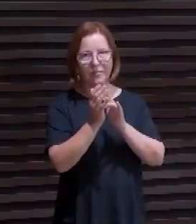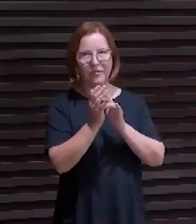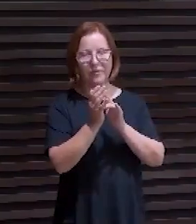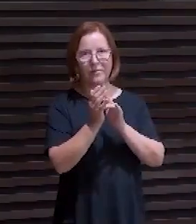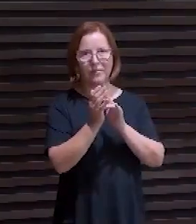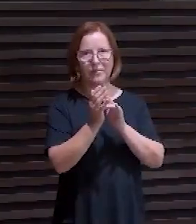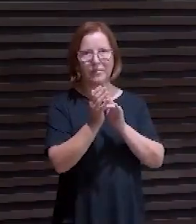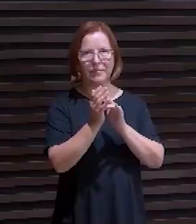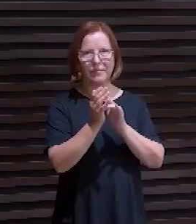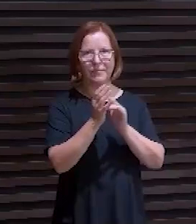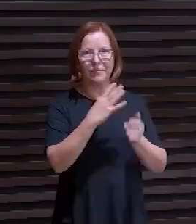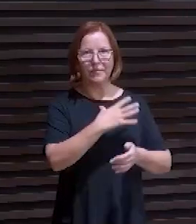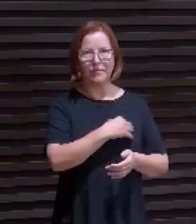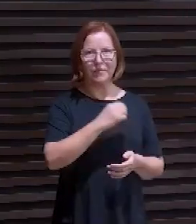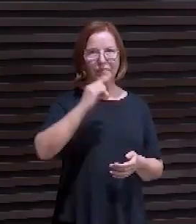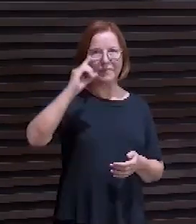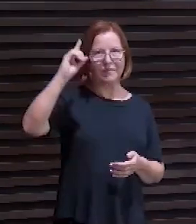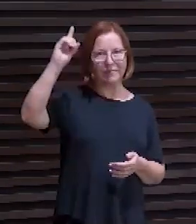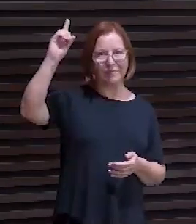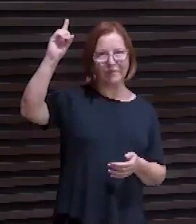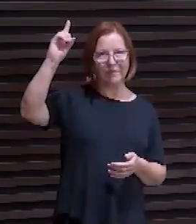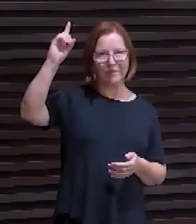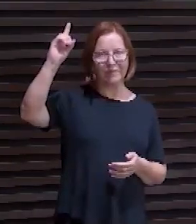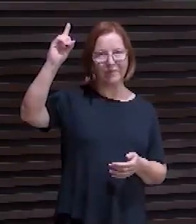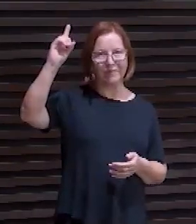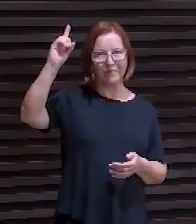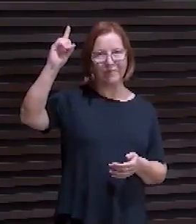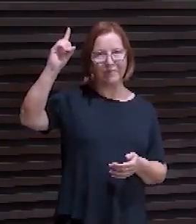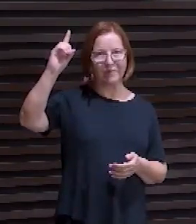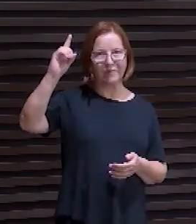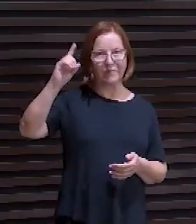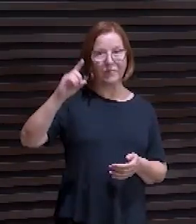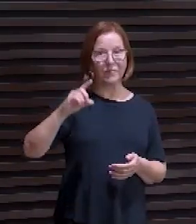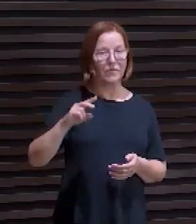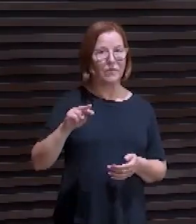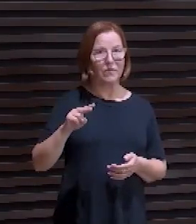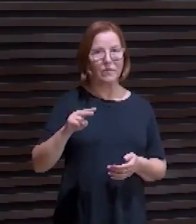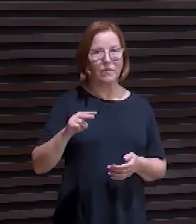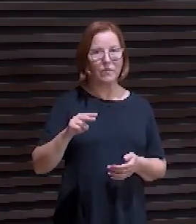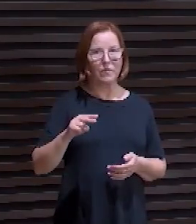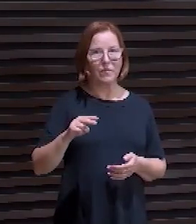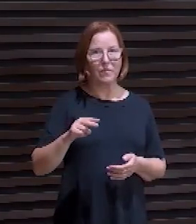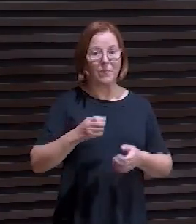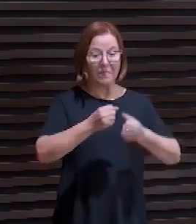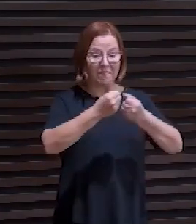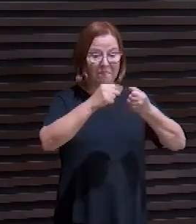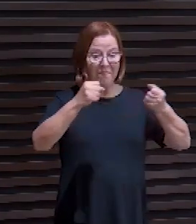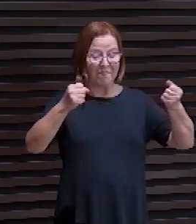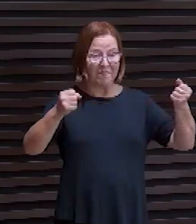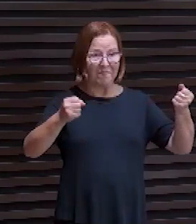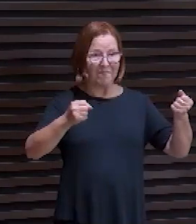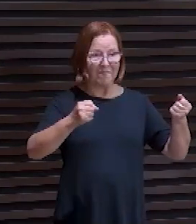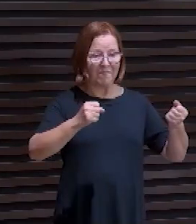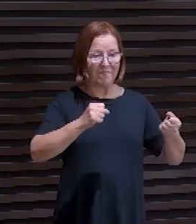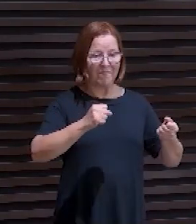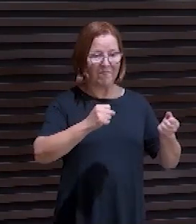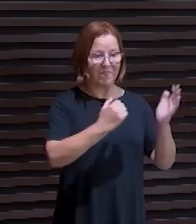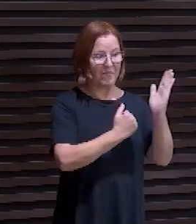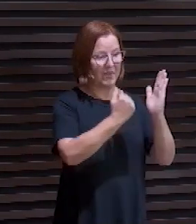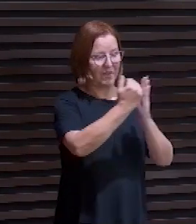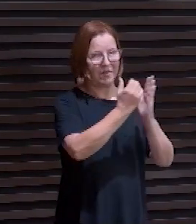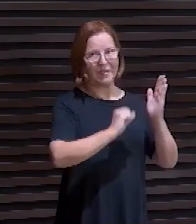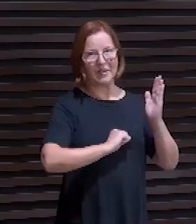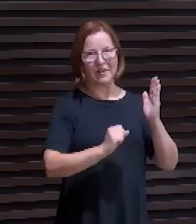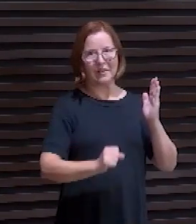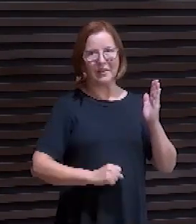a Jesus, o Filho de Deus, como grande sumo sacerdote que penetrou